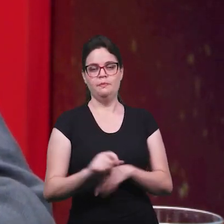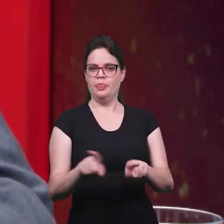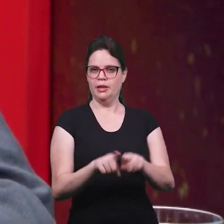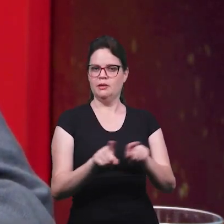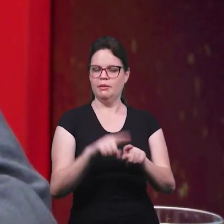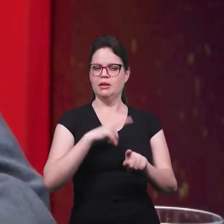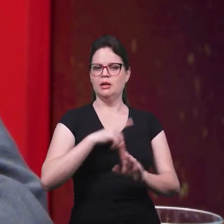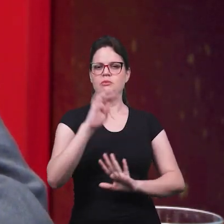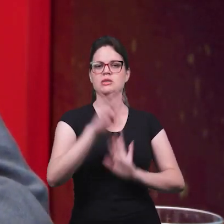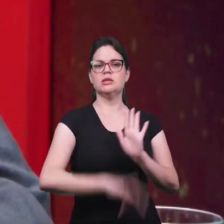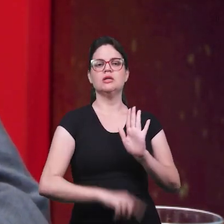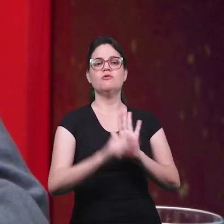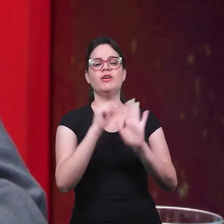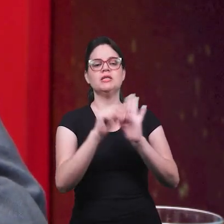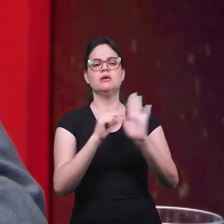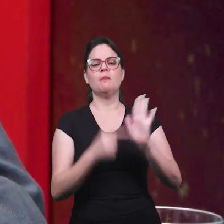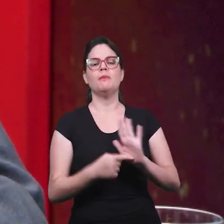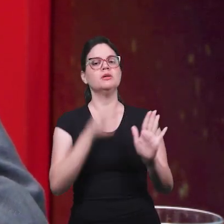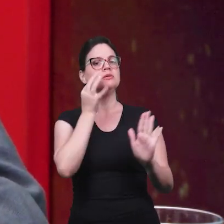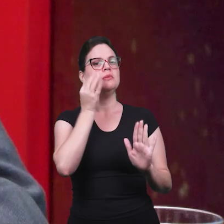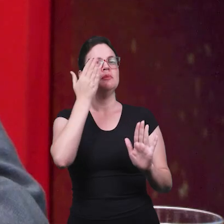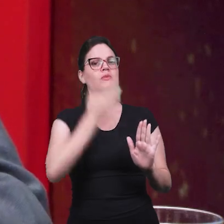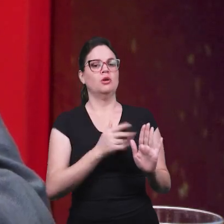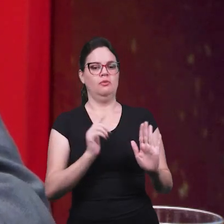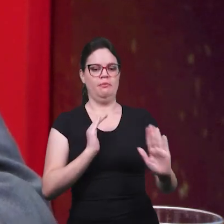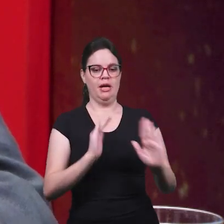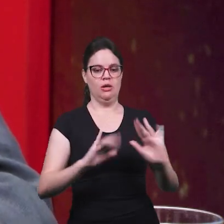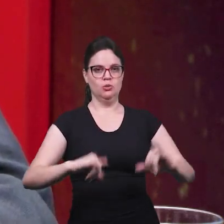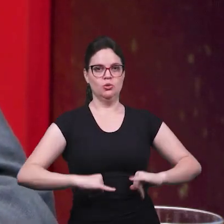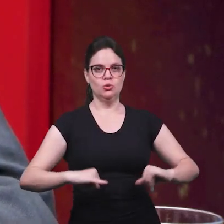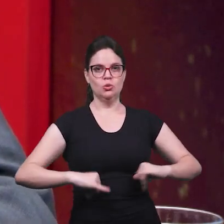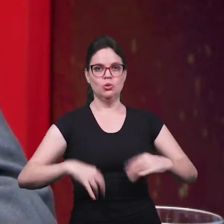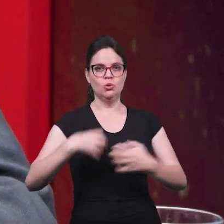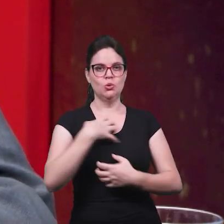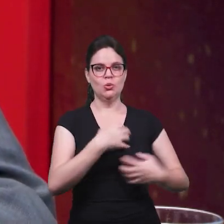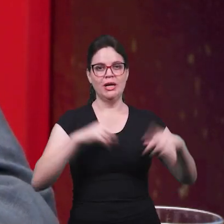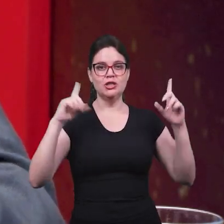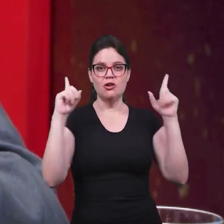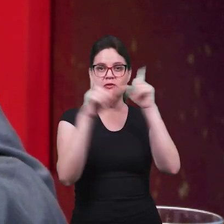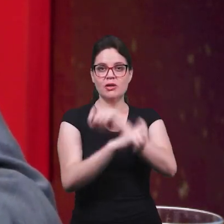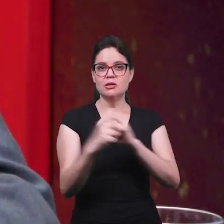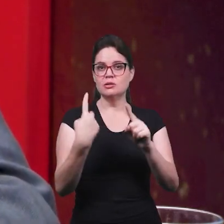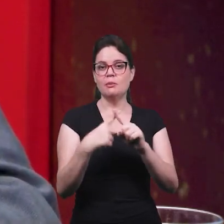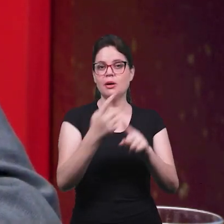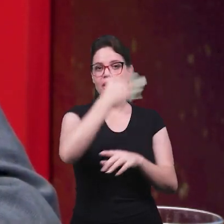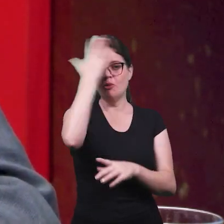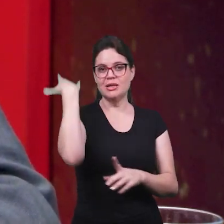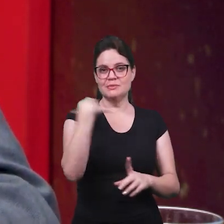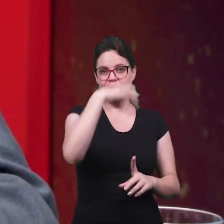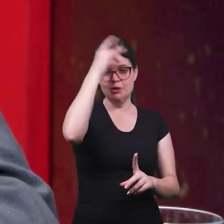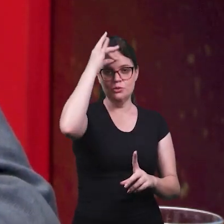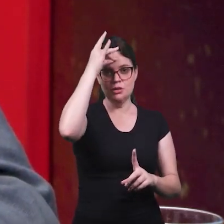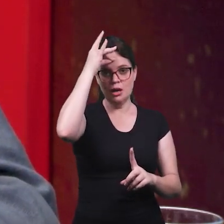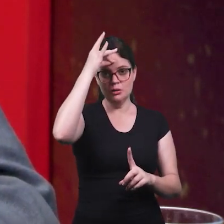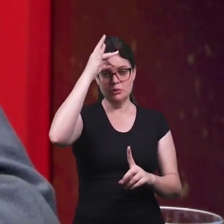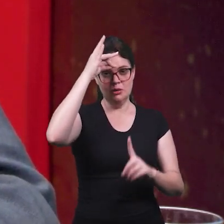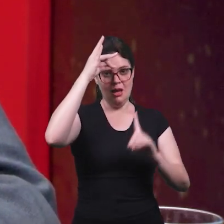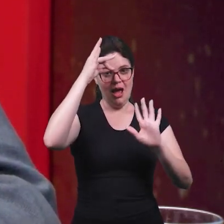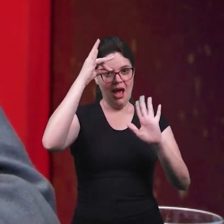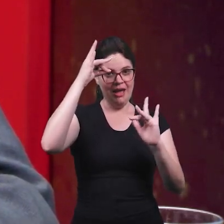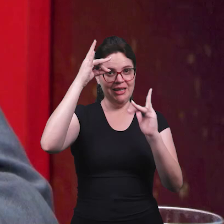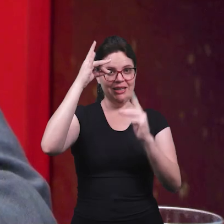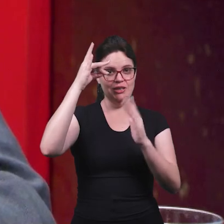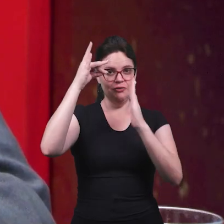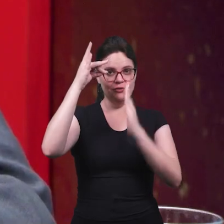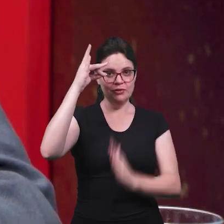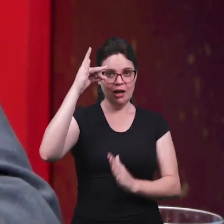período difícil, principalmente porque não haverá o Espírito Santo. O Espírito Santo vai se retirar com a igreja. Então,